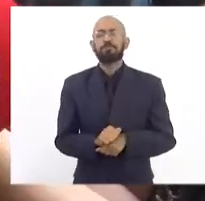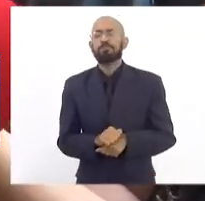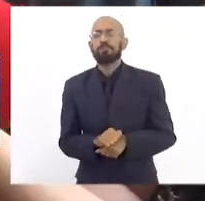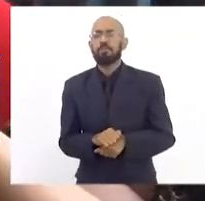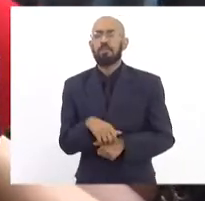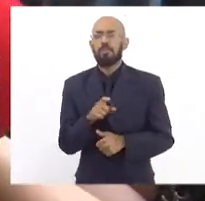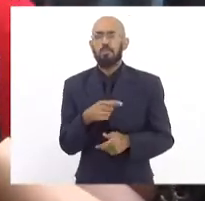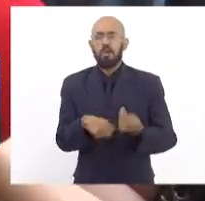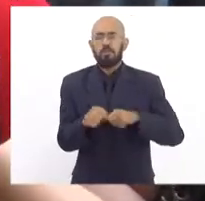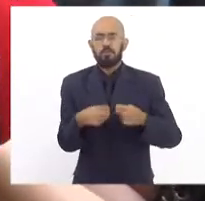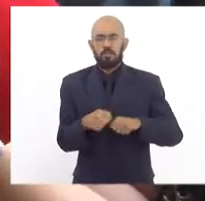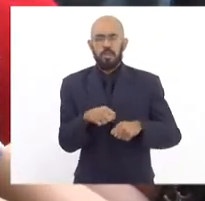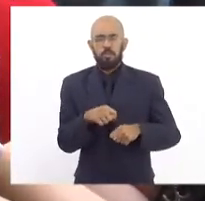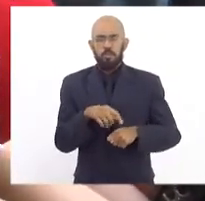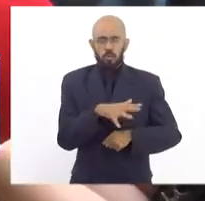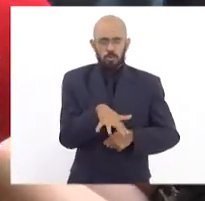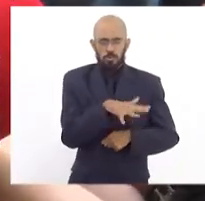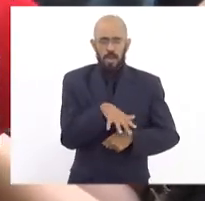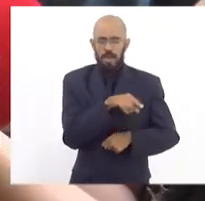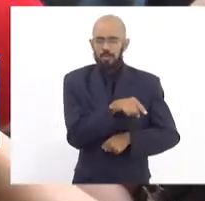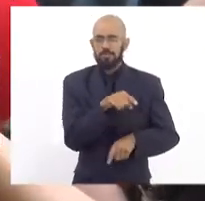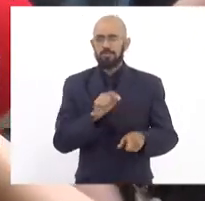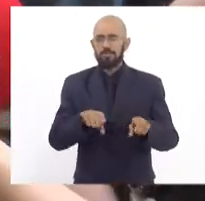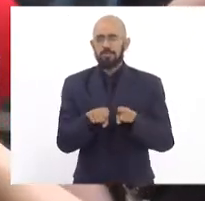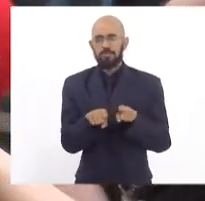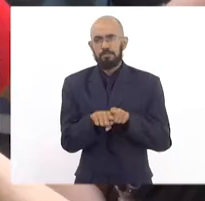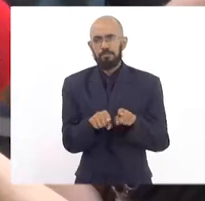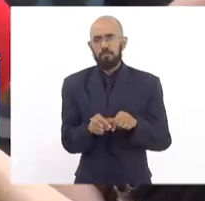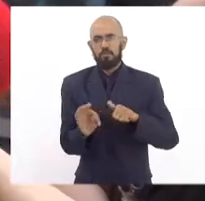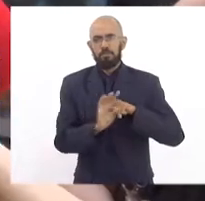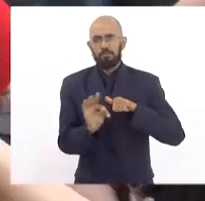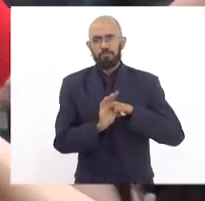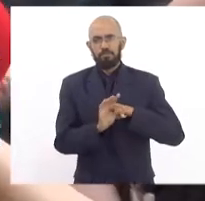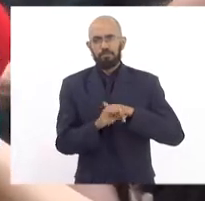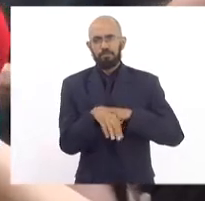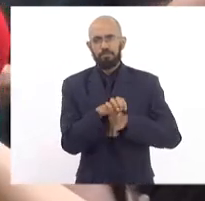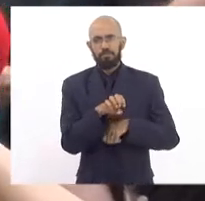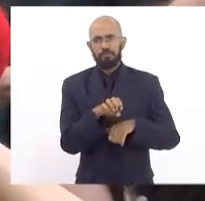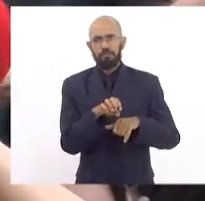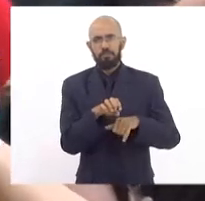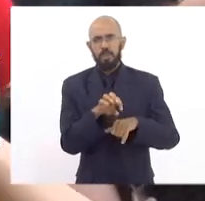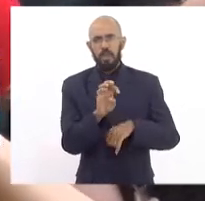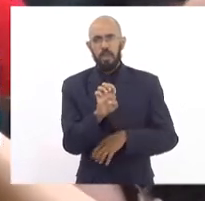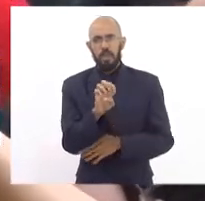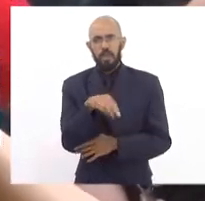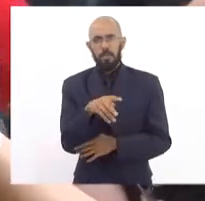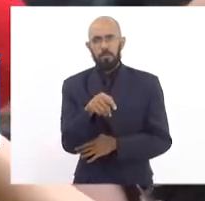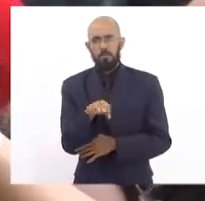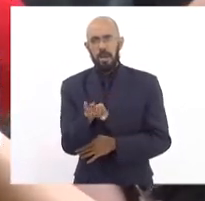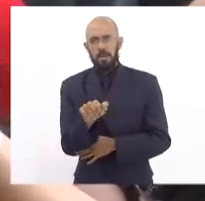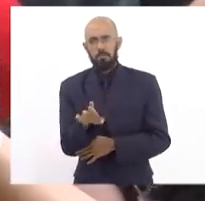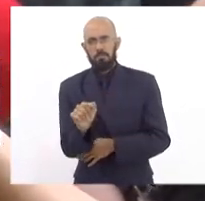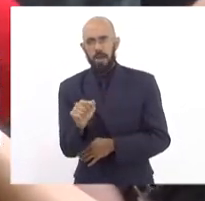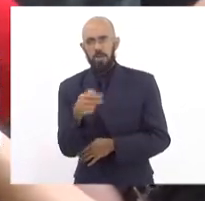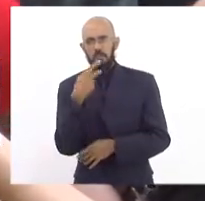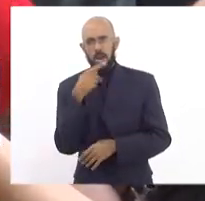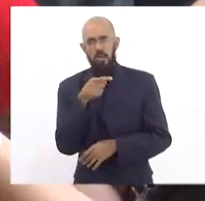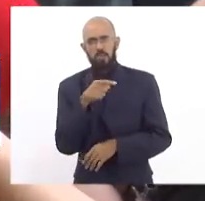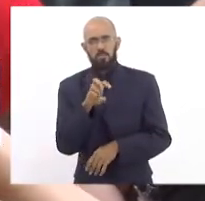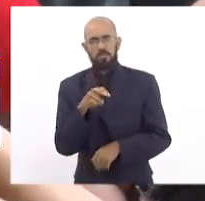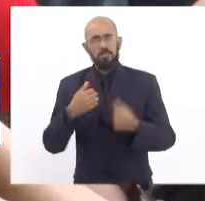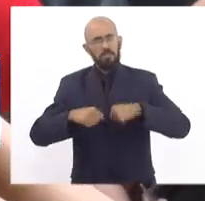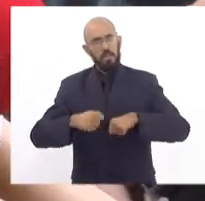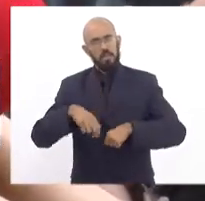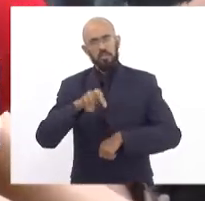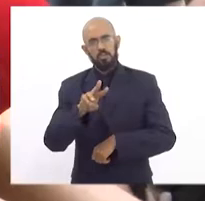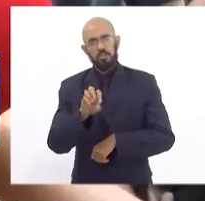do administrador do parque, mesmo dos técnicos da Embrapa, seria necessário ali em torno de 30 milhões de reais. E prontamente a